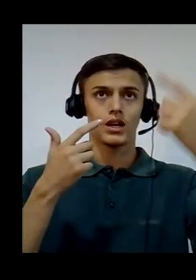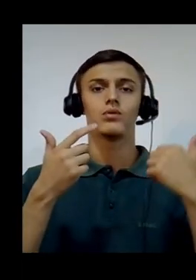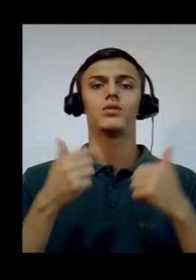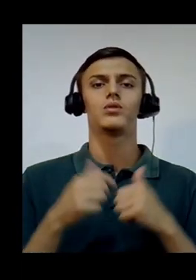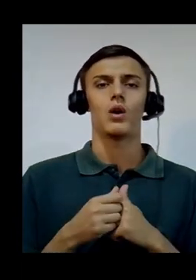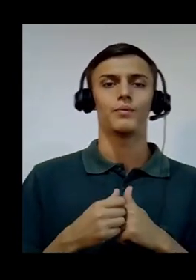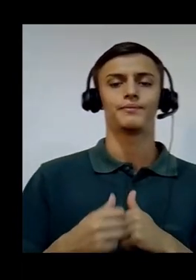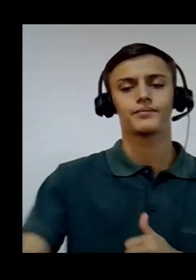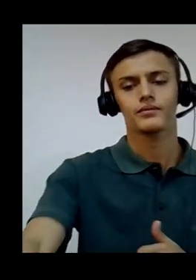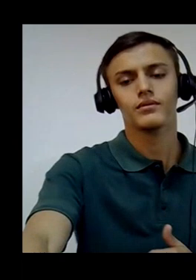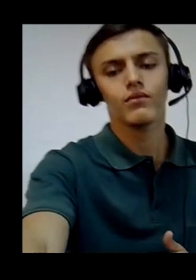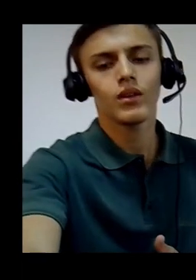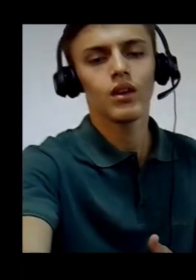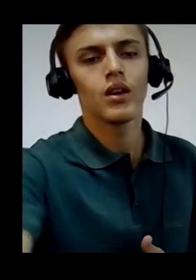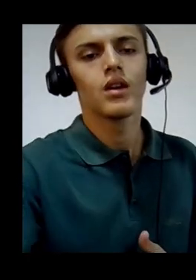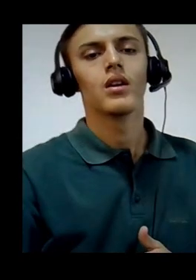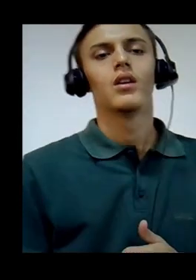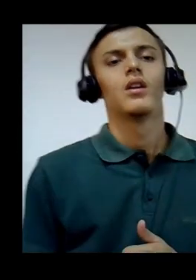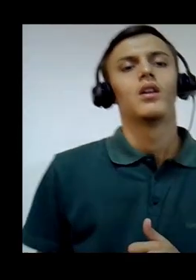Sempre contato visual.